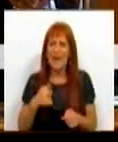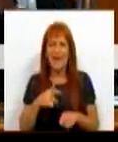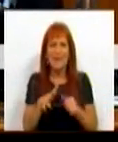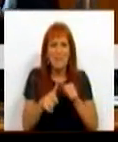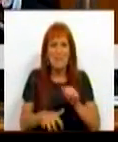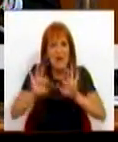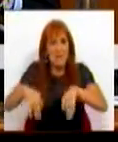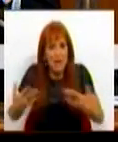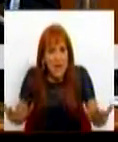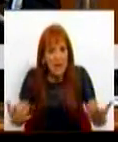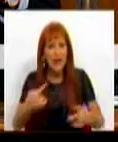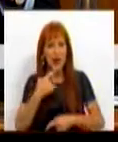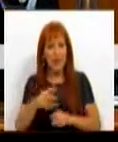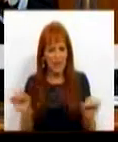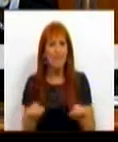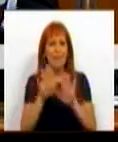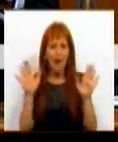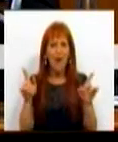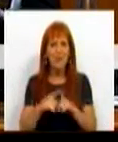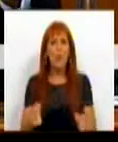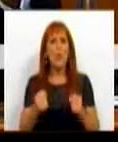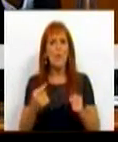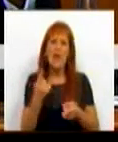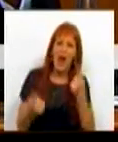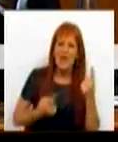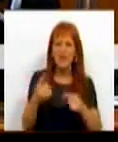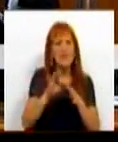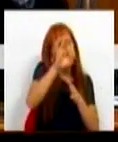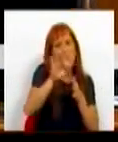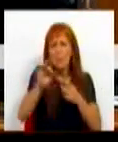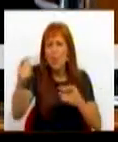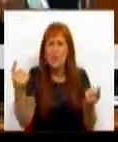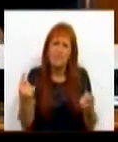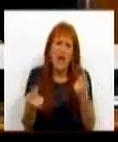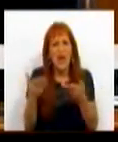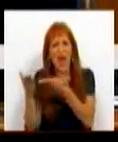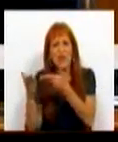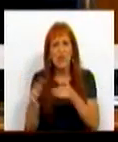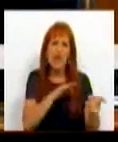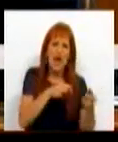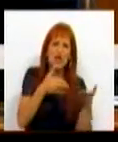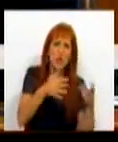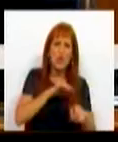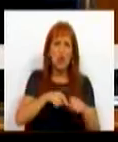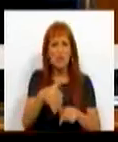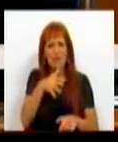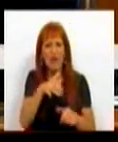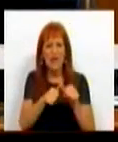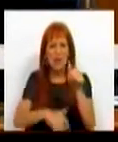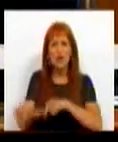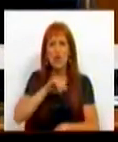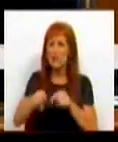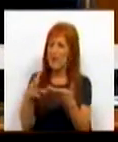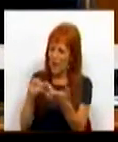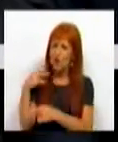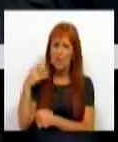intervenção termine, como eu digo, obviamente conseguindo uma vez ou outra, fazendo um aparte, às vezes até para ajudar o senhor deputado que está no uso da palavra. O senhor deputado Carlos Pereira tem a